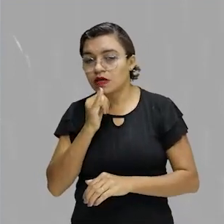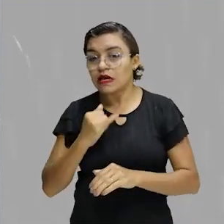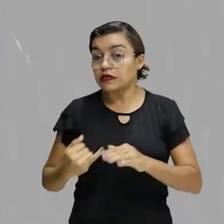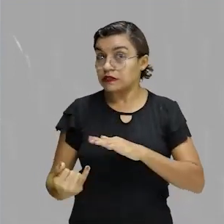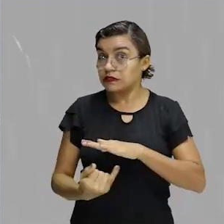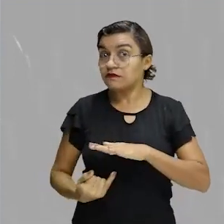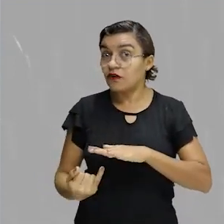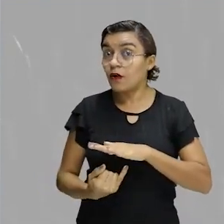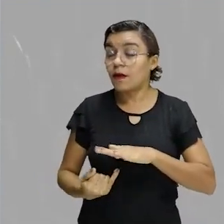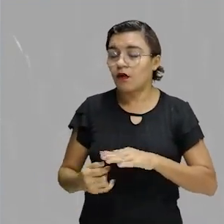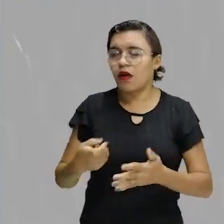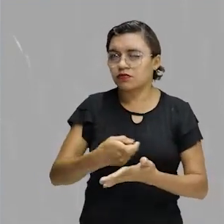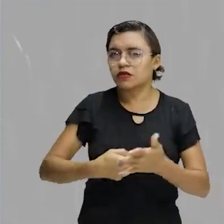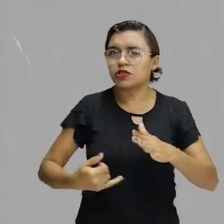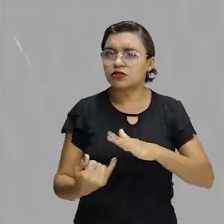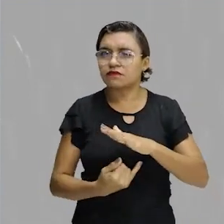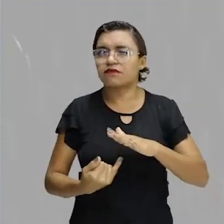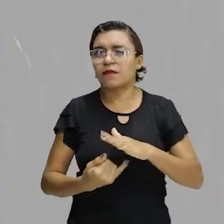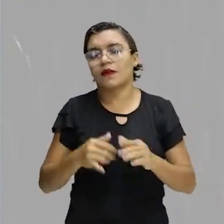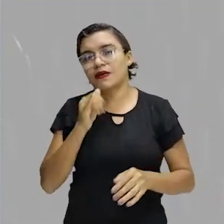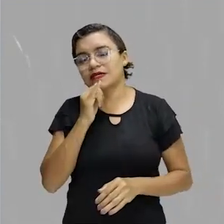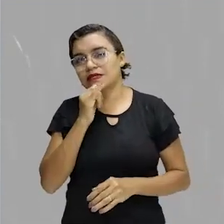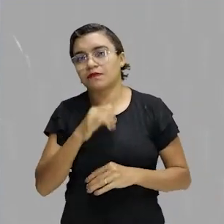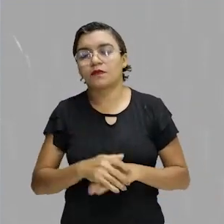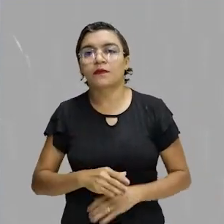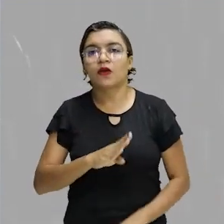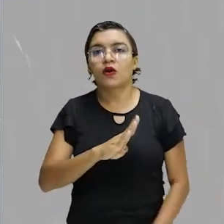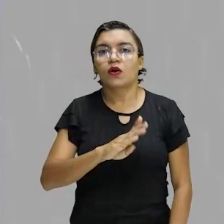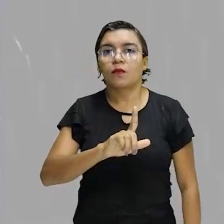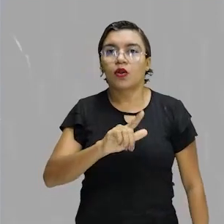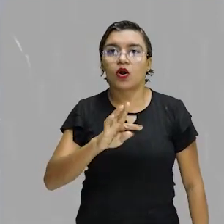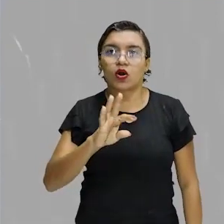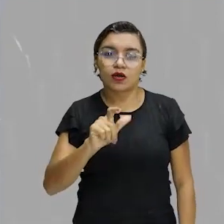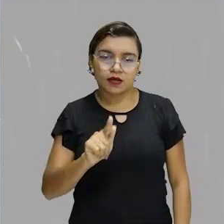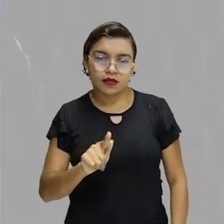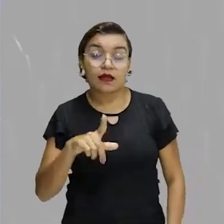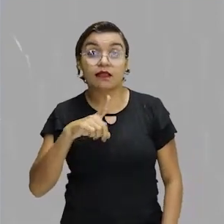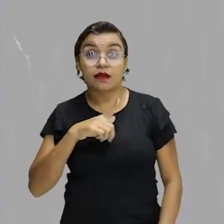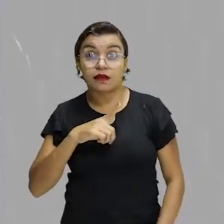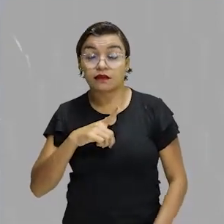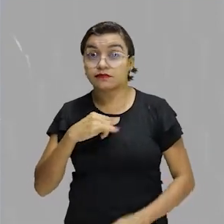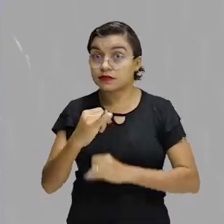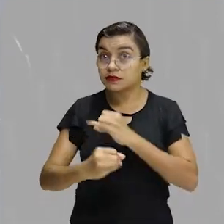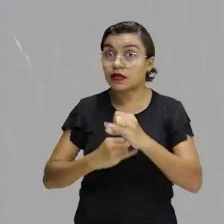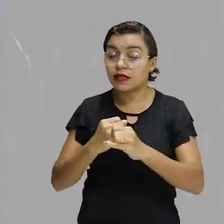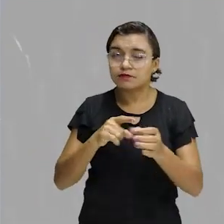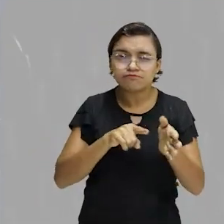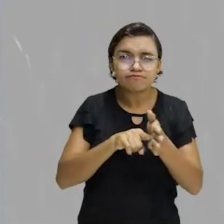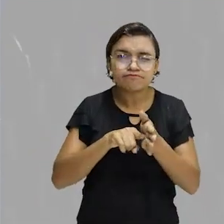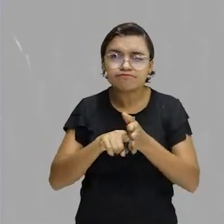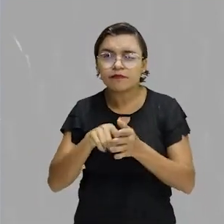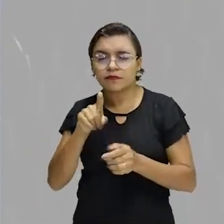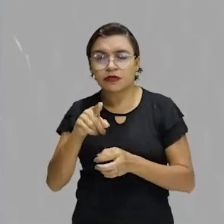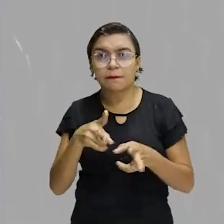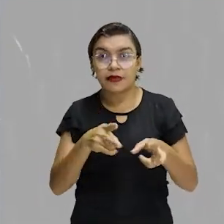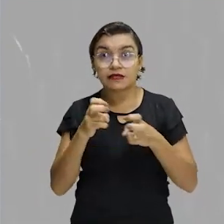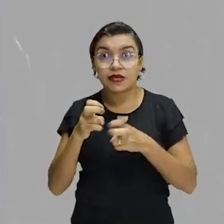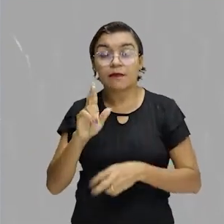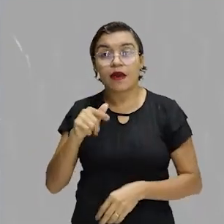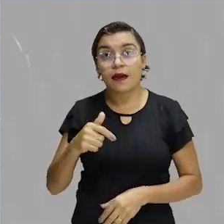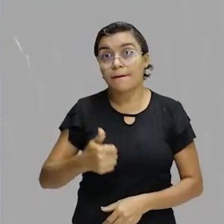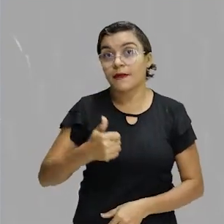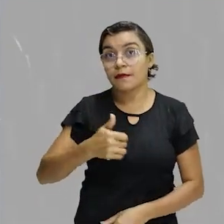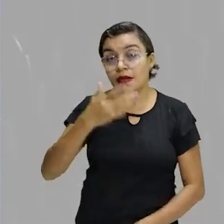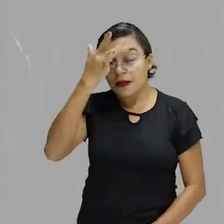na primeira pessoa. Se você vai ler um blog de alguém na internet, você vai ver justamente um relato na primeira pessoa. É